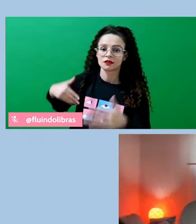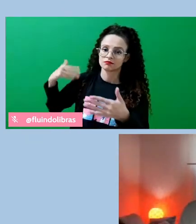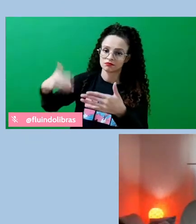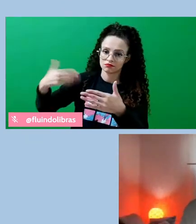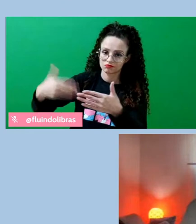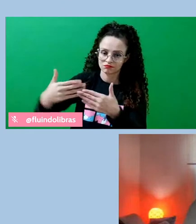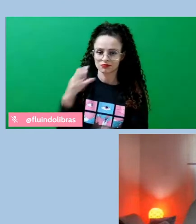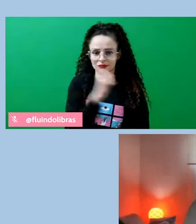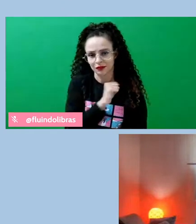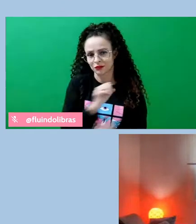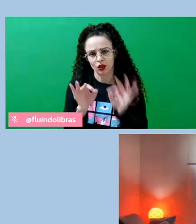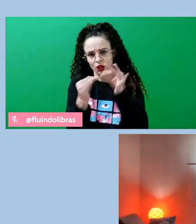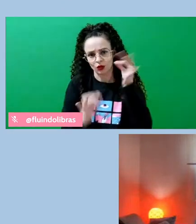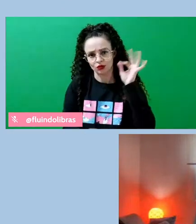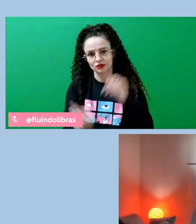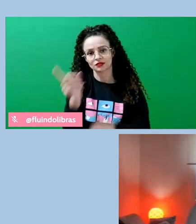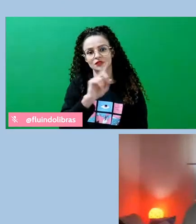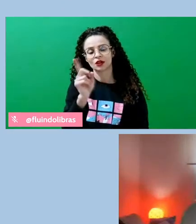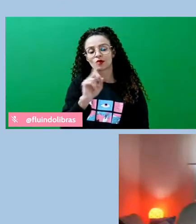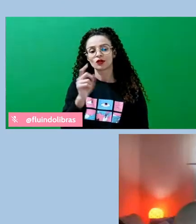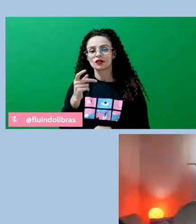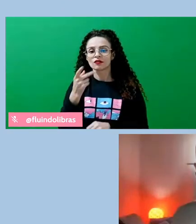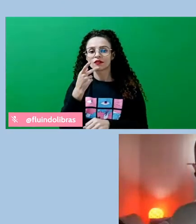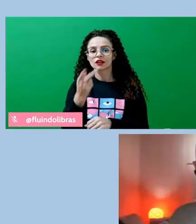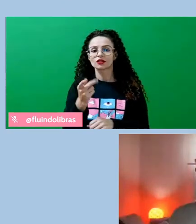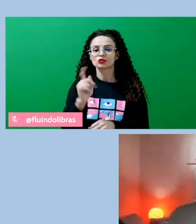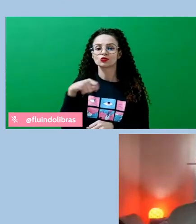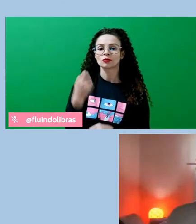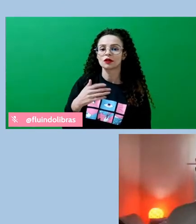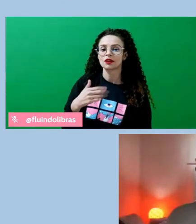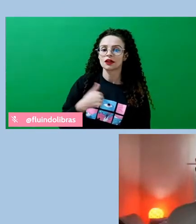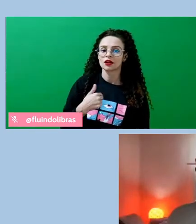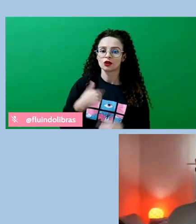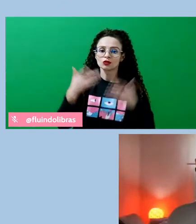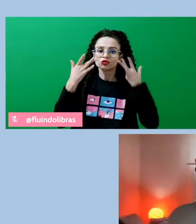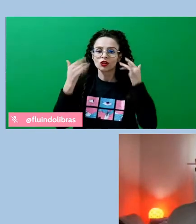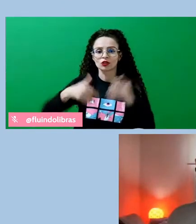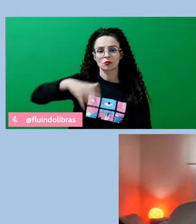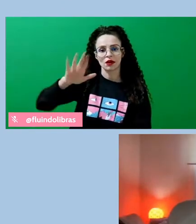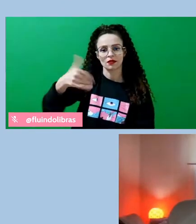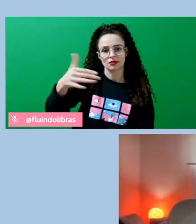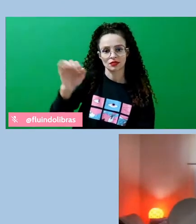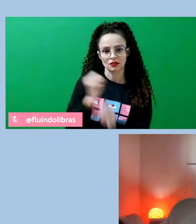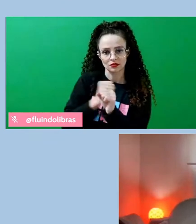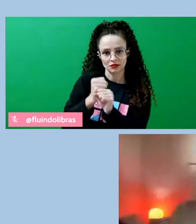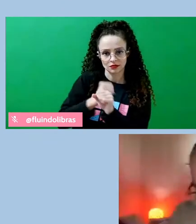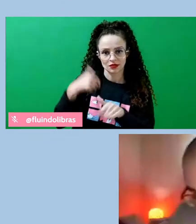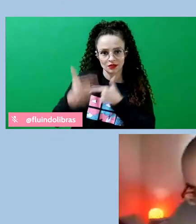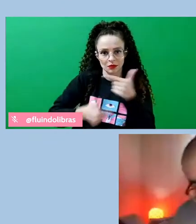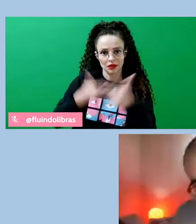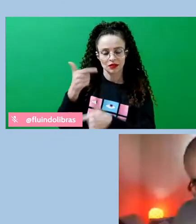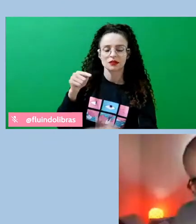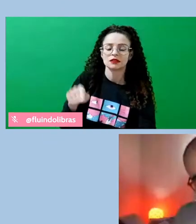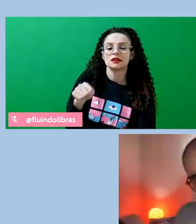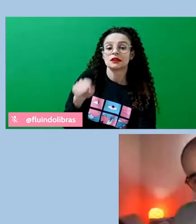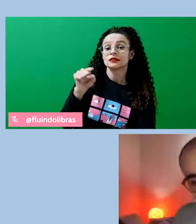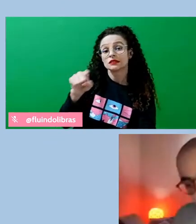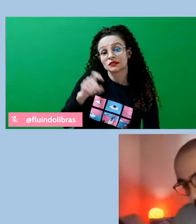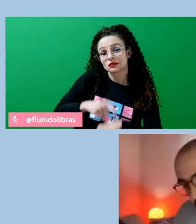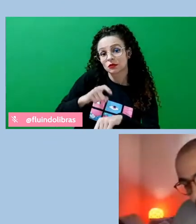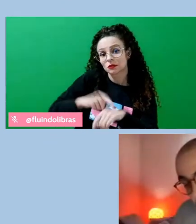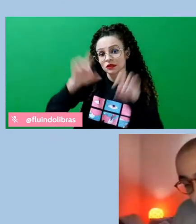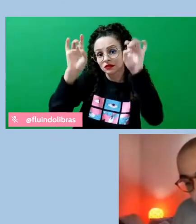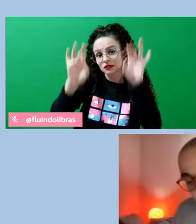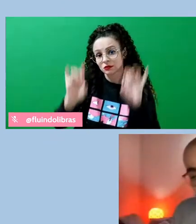não vou me estender muito, mas é só, eu trabalhei muito tempo na Sutil Companhia de Teatro, mais de 10 anos a gente trabalhou juntos, e a Sutil, nesse momento especial,